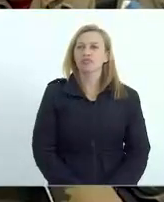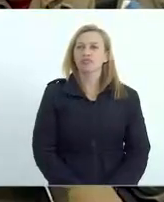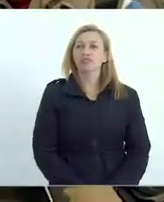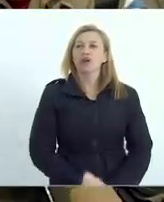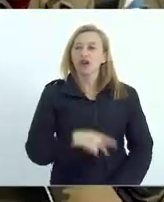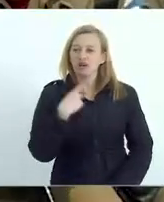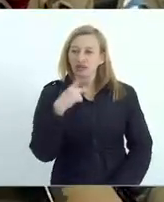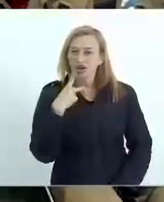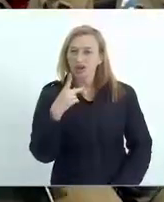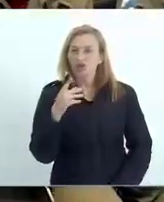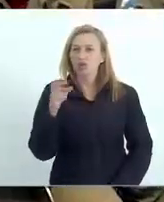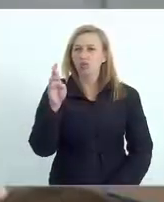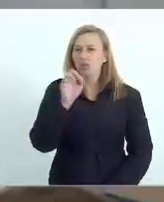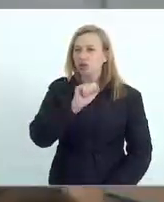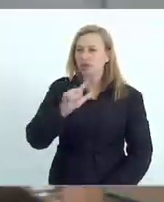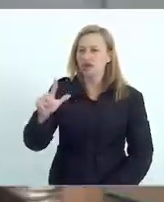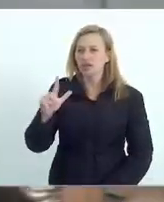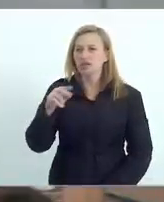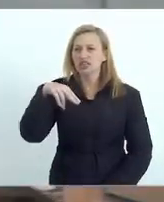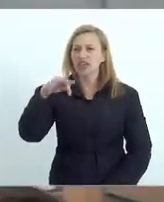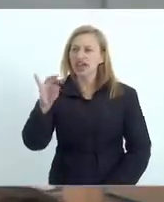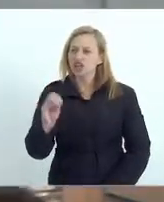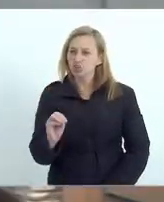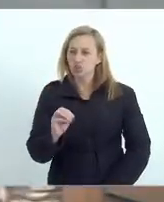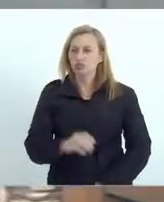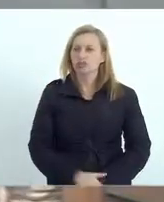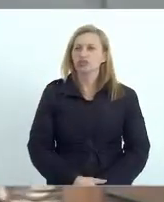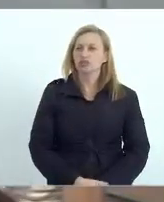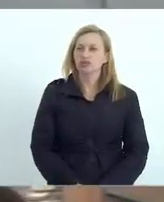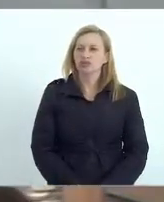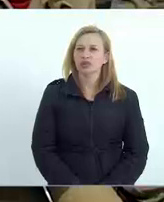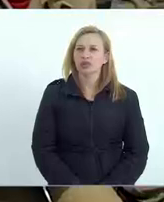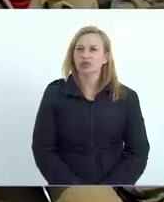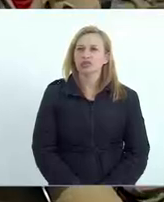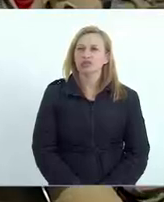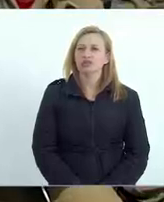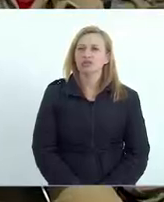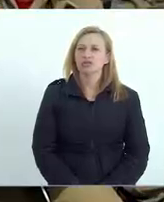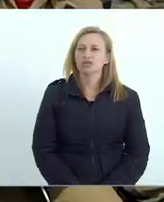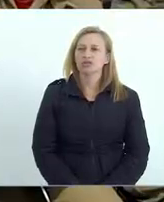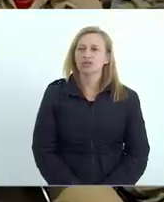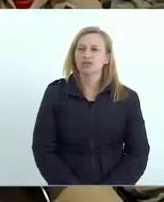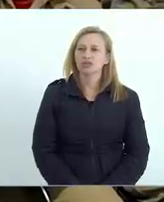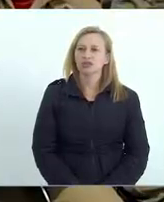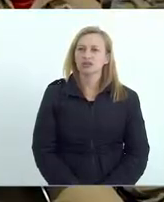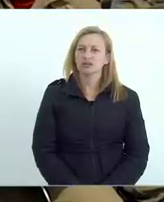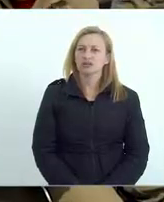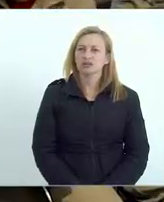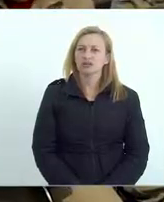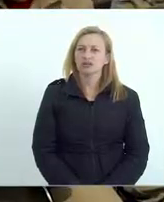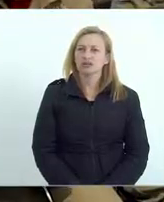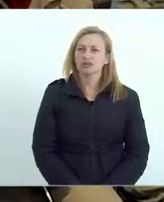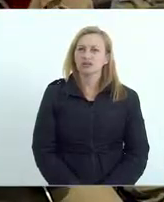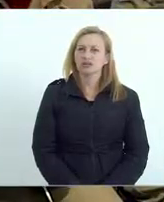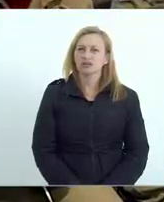a passar a palavra pelo Coronel Neto fazer E aí